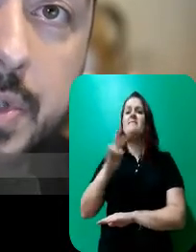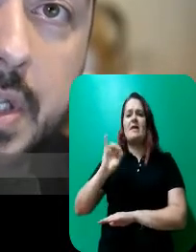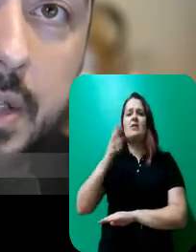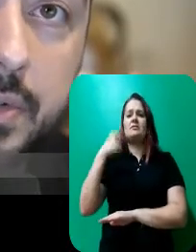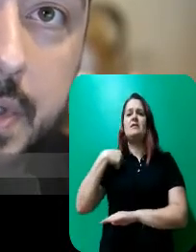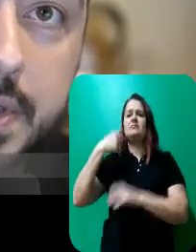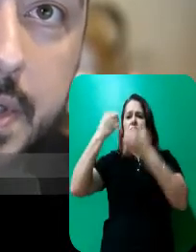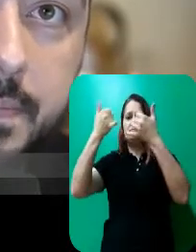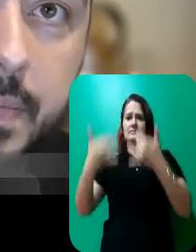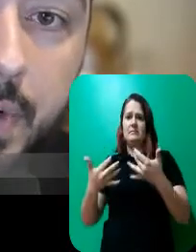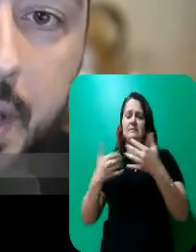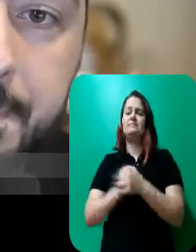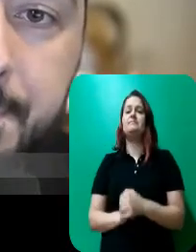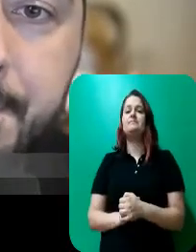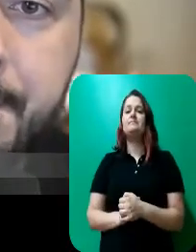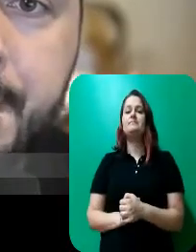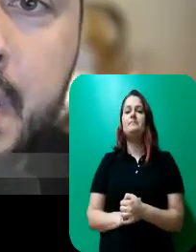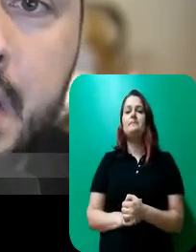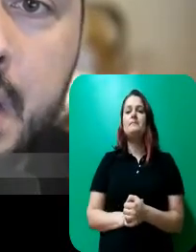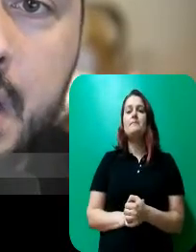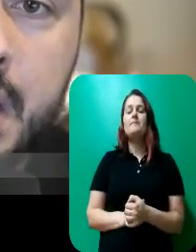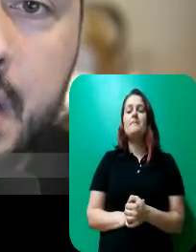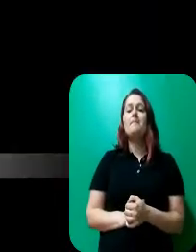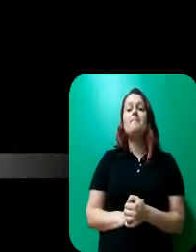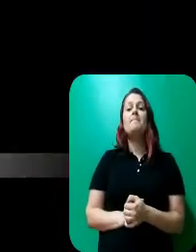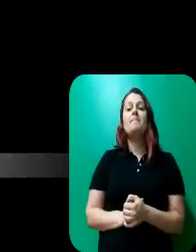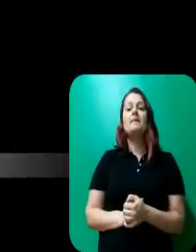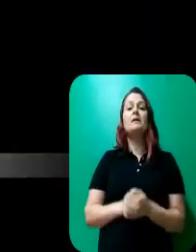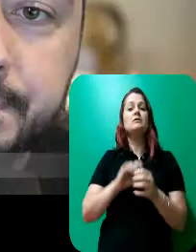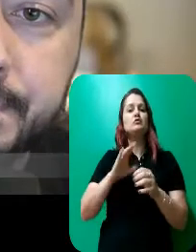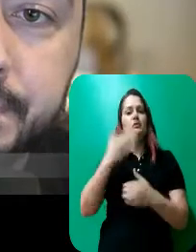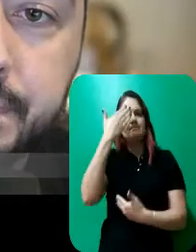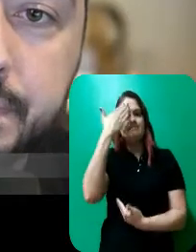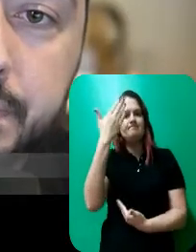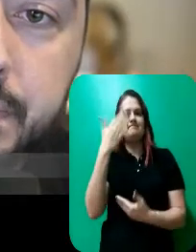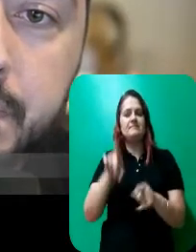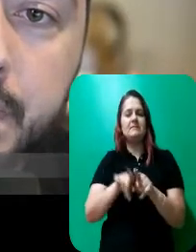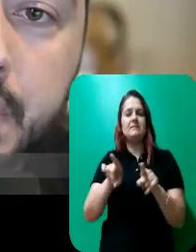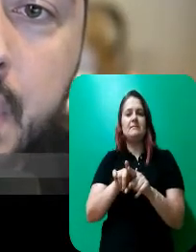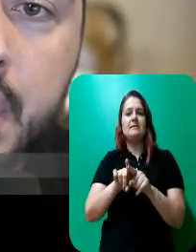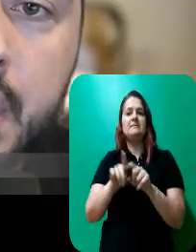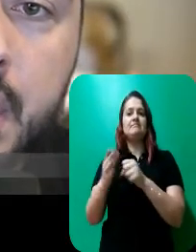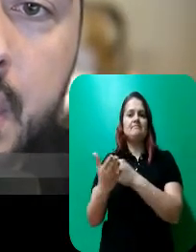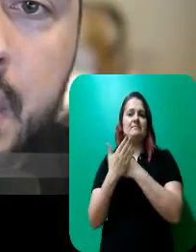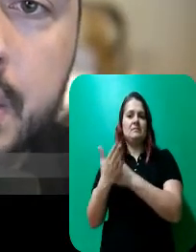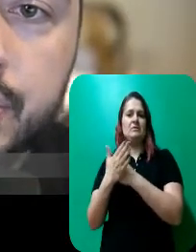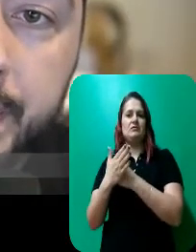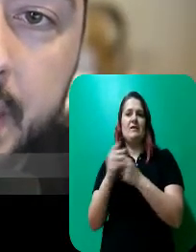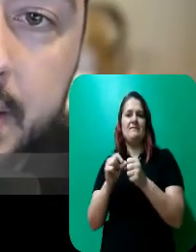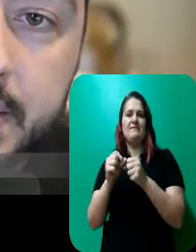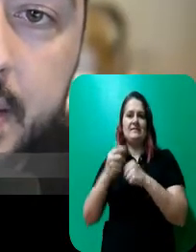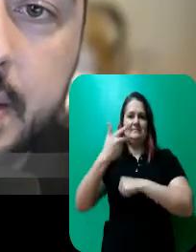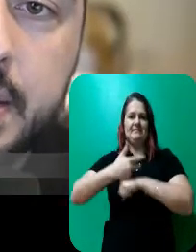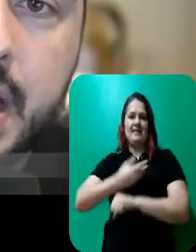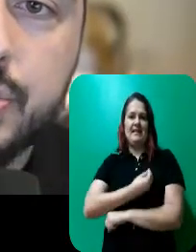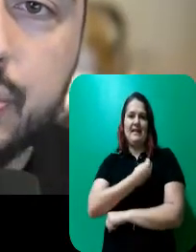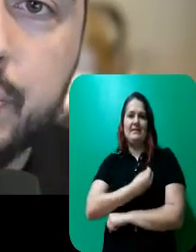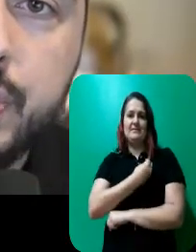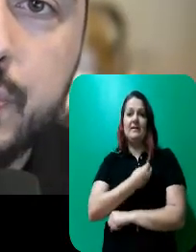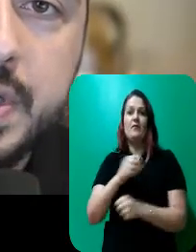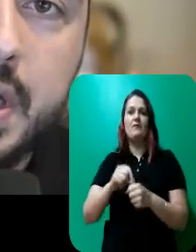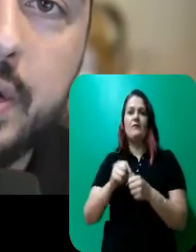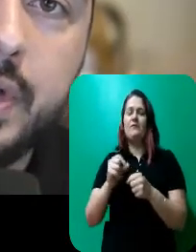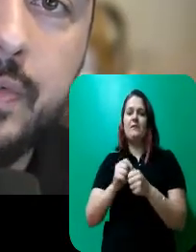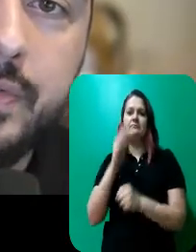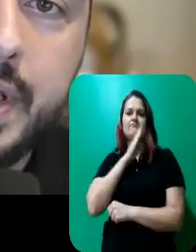que é projetado acontecer, ok? Só para agradecer quem ajudou